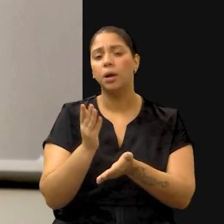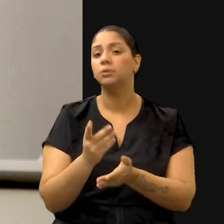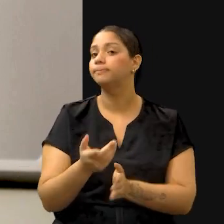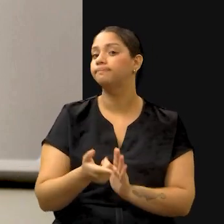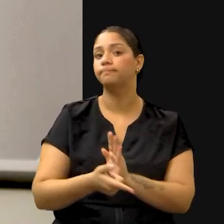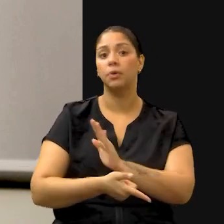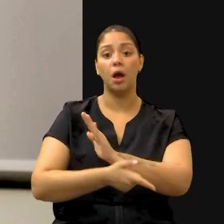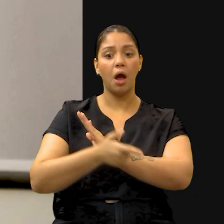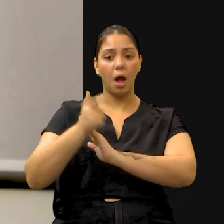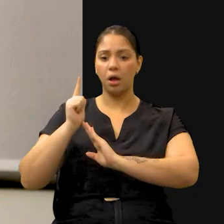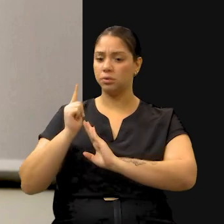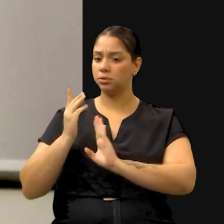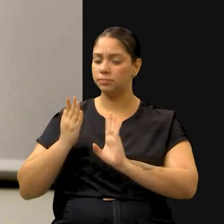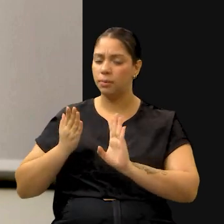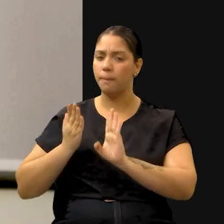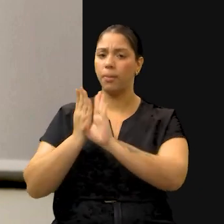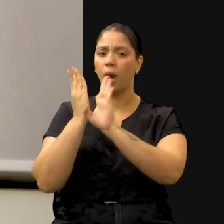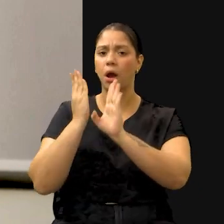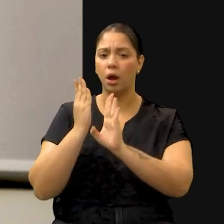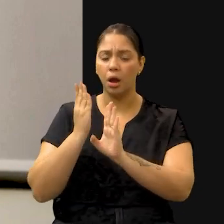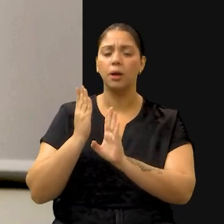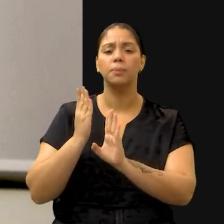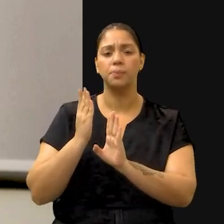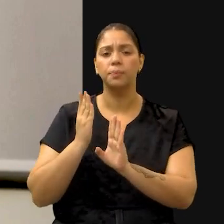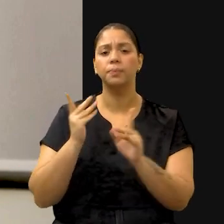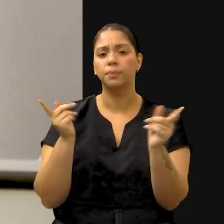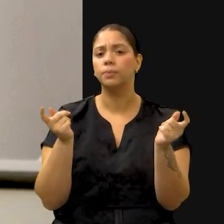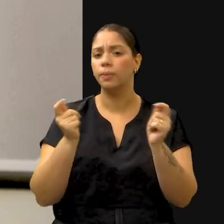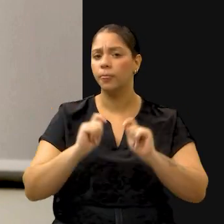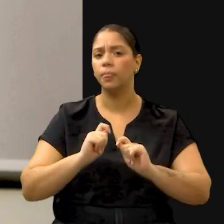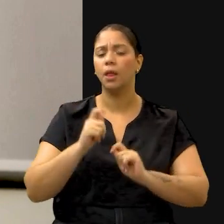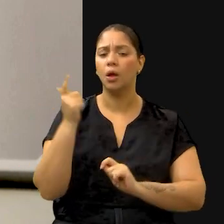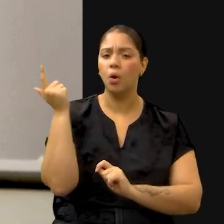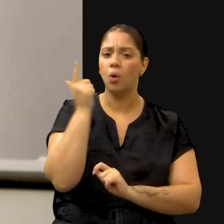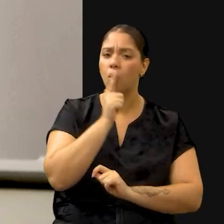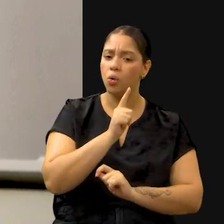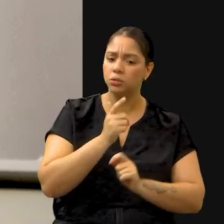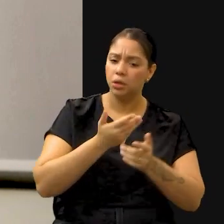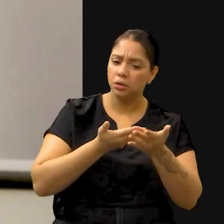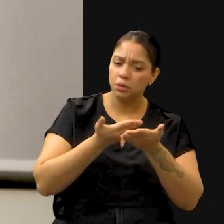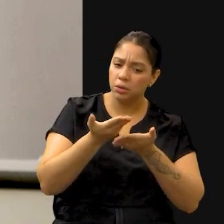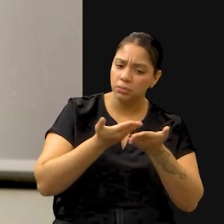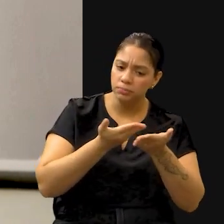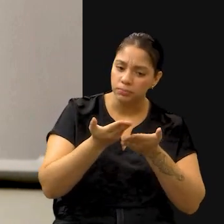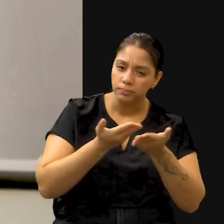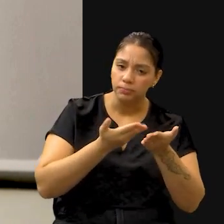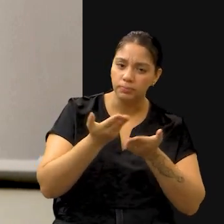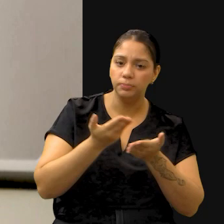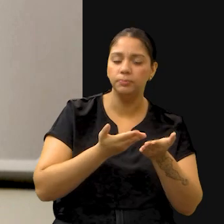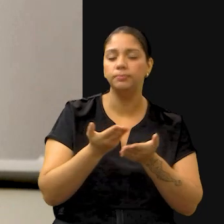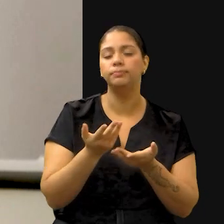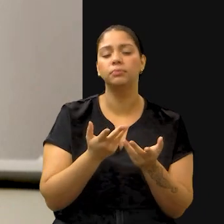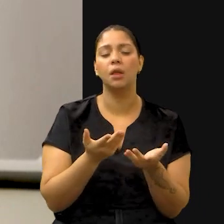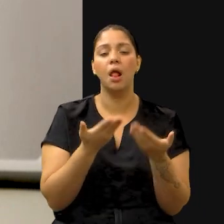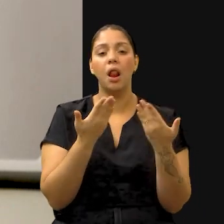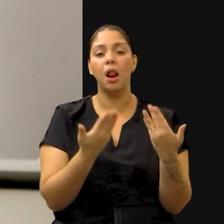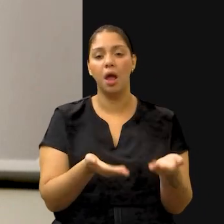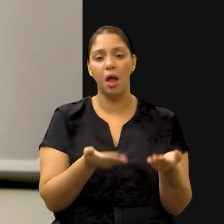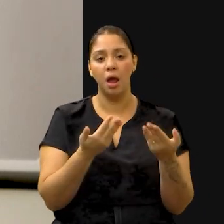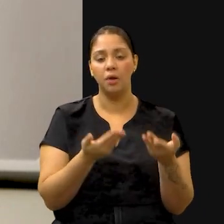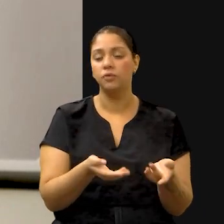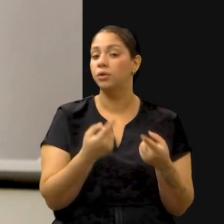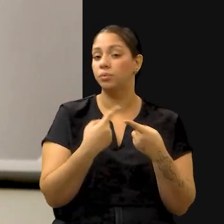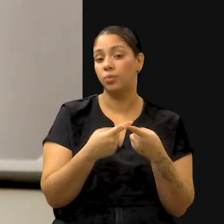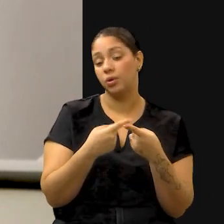tratamento, e quanto antes descobrir, normalmente a gente consegue fazer um tratamento menos intenso.